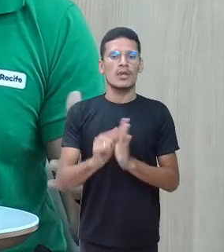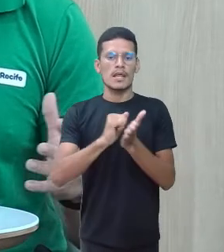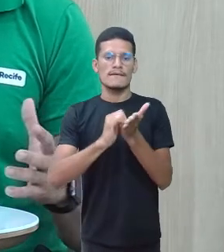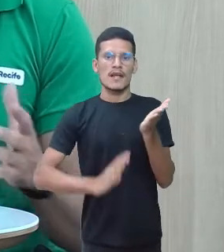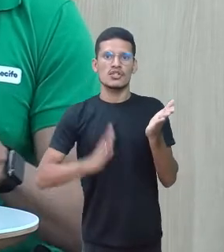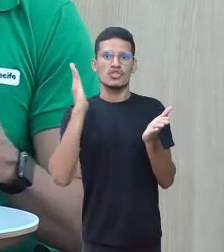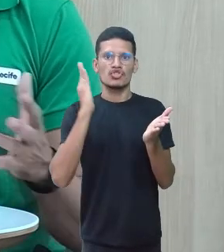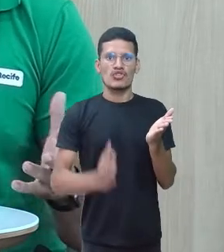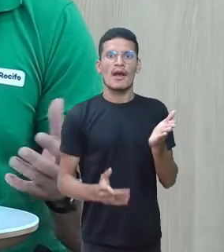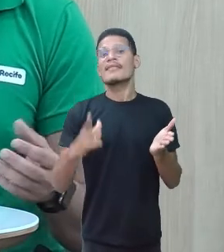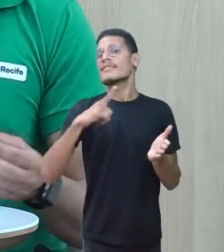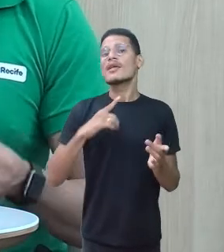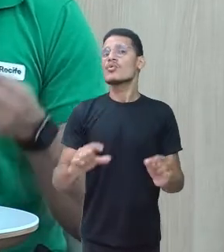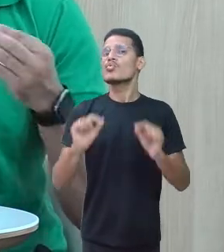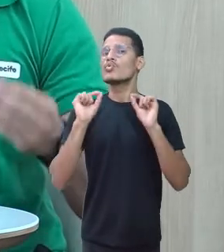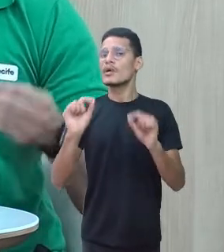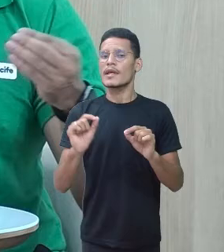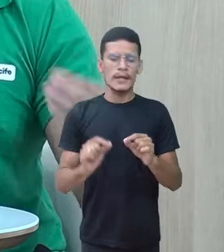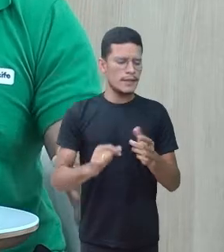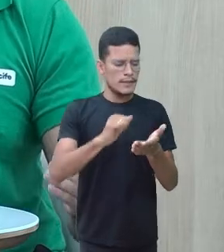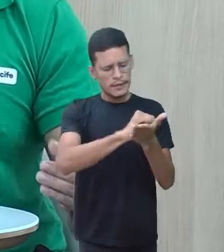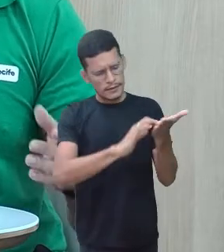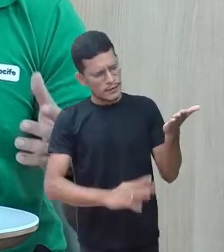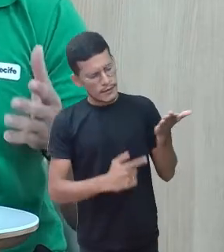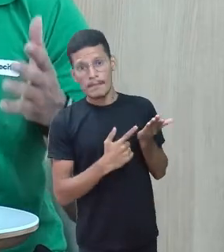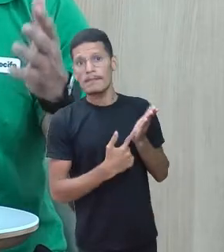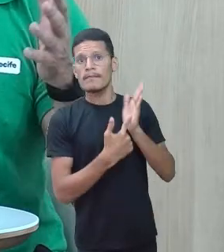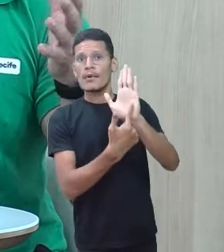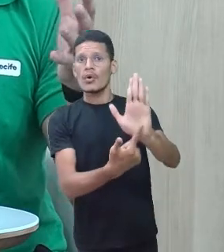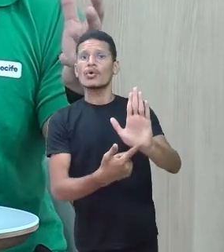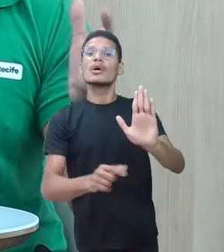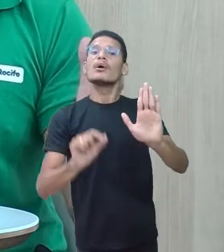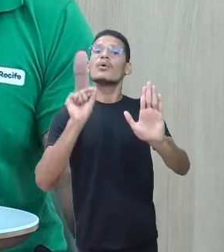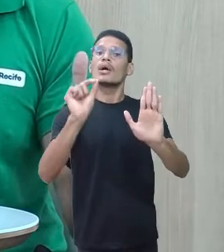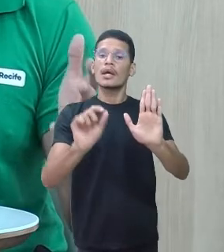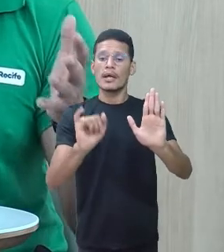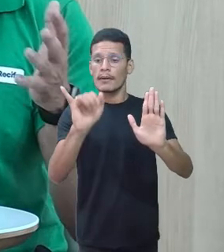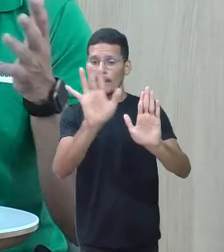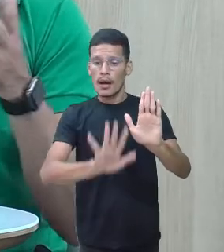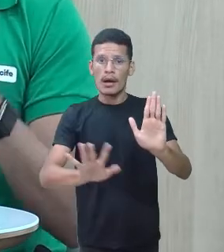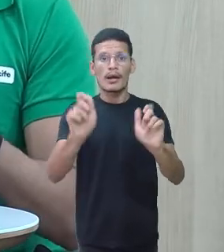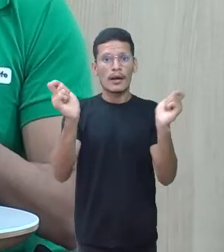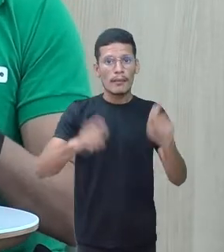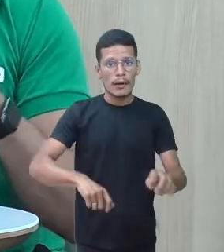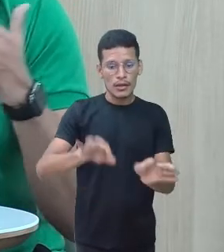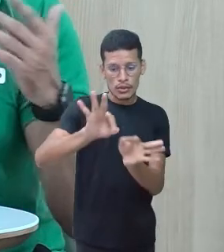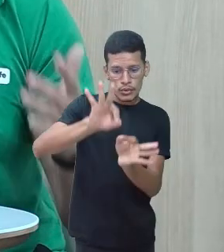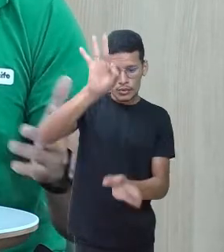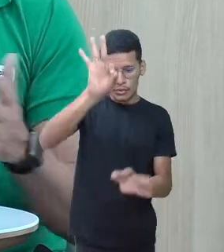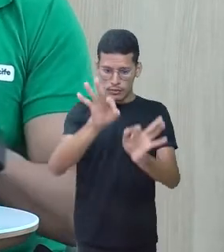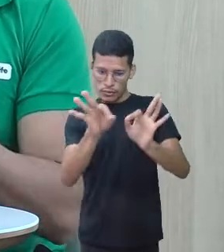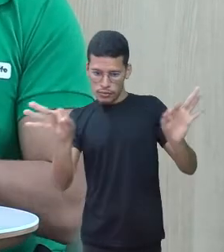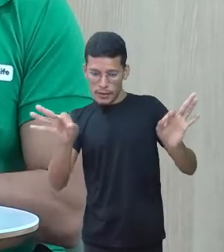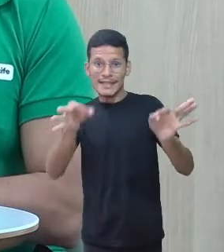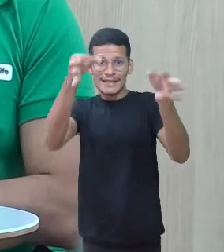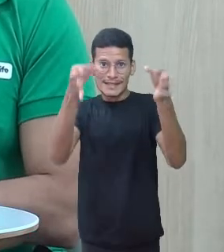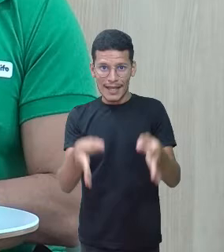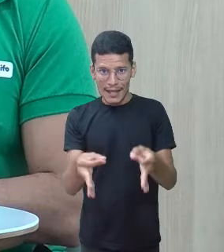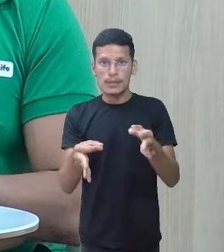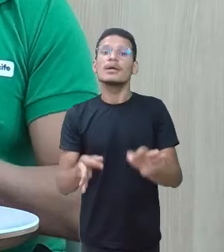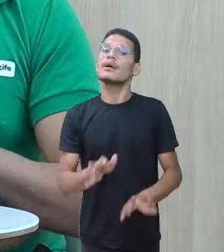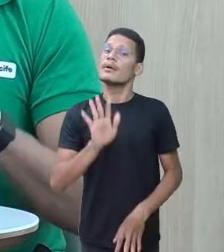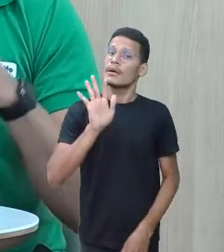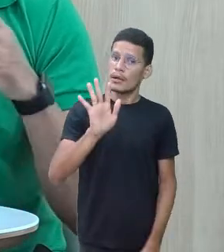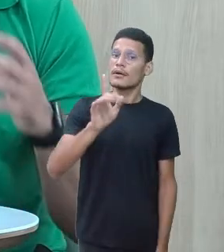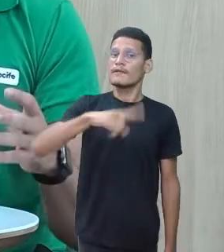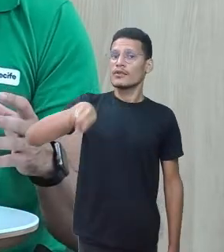exercício, já vai estar dizendo que aquela imagem ela foi ampliada ou reduzida corretamente.